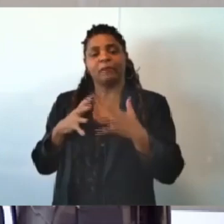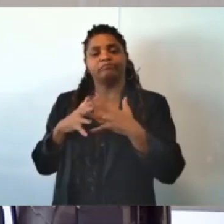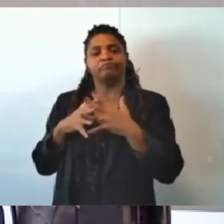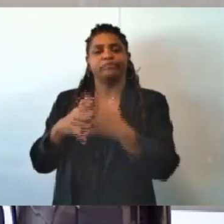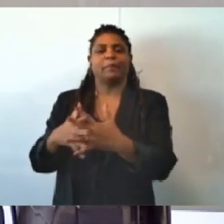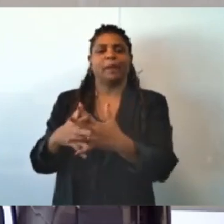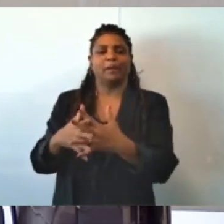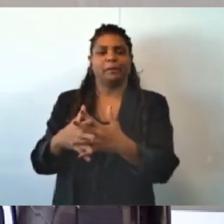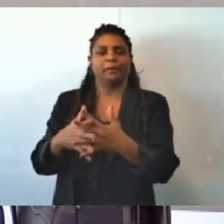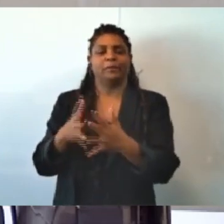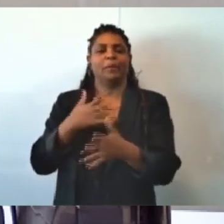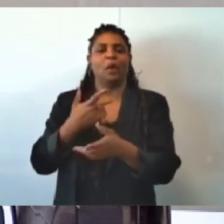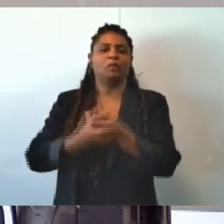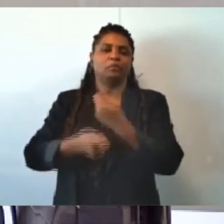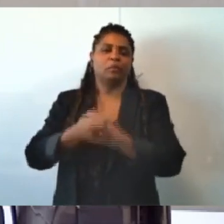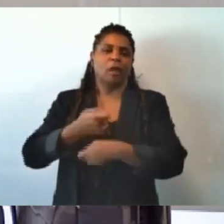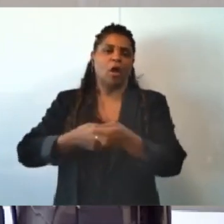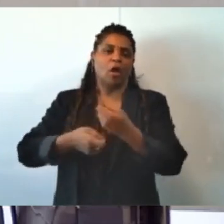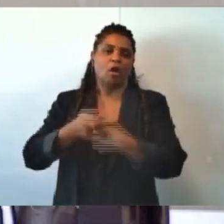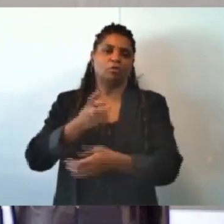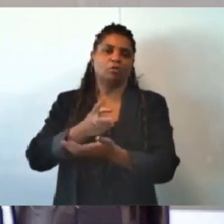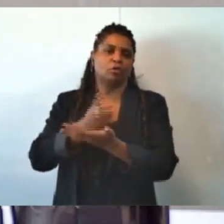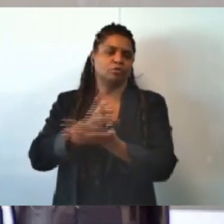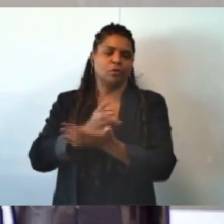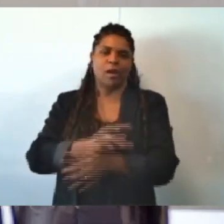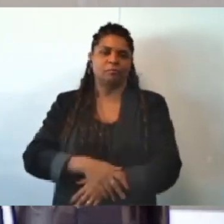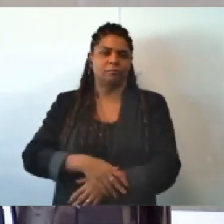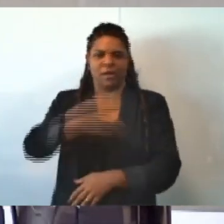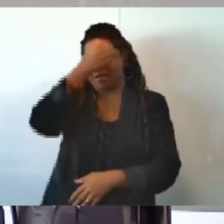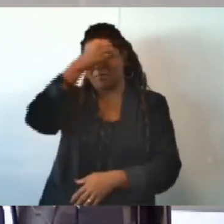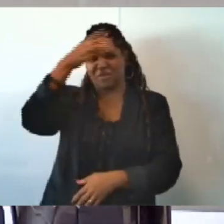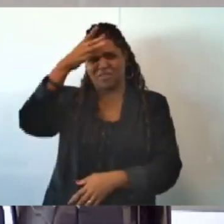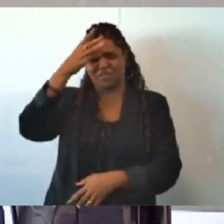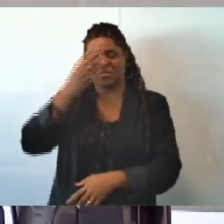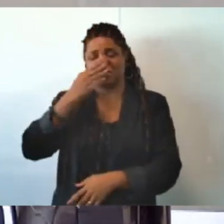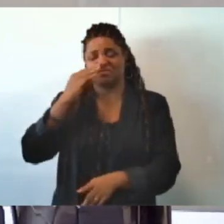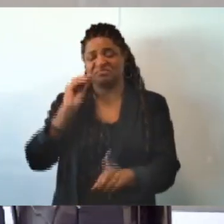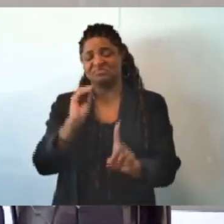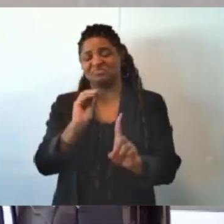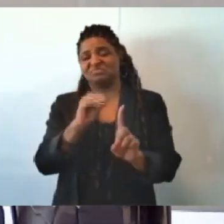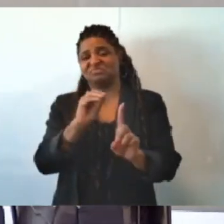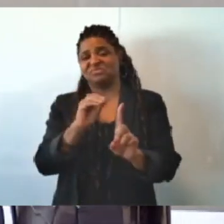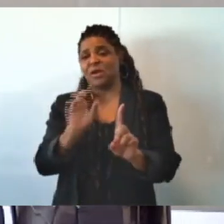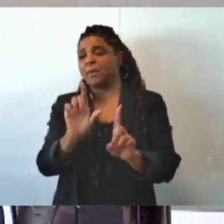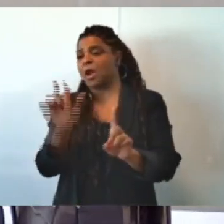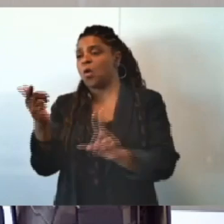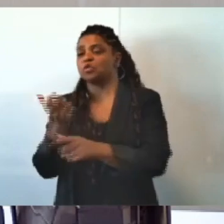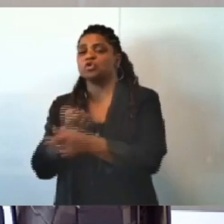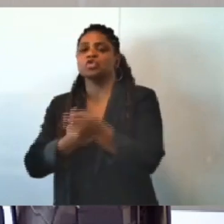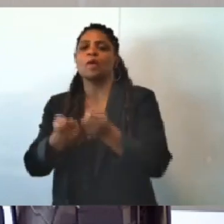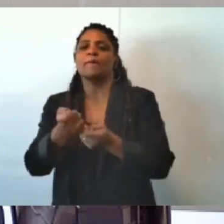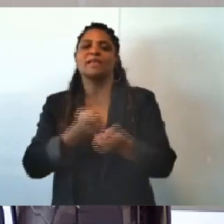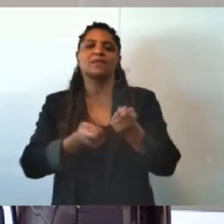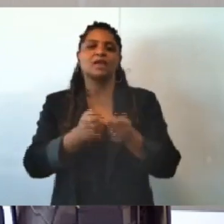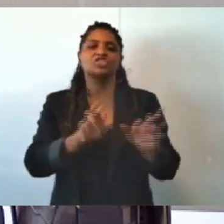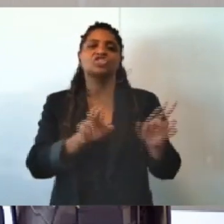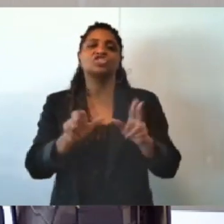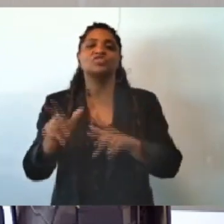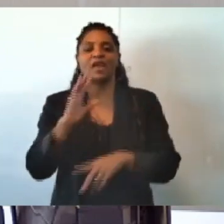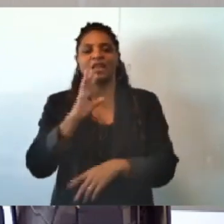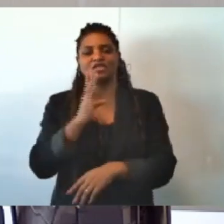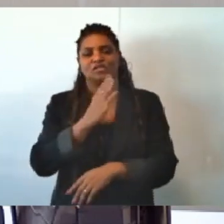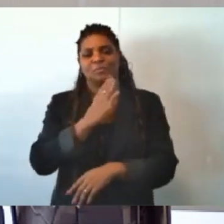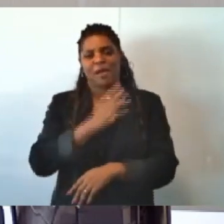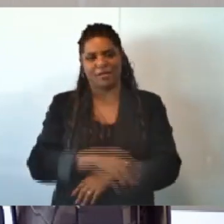não está escutando comerciantes de outros setores e nem moradores, somente bares.